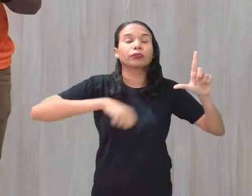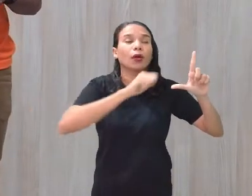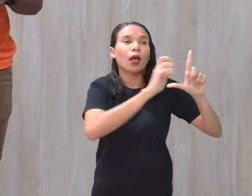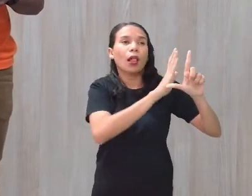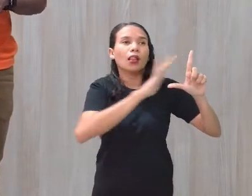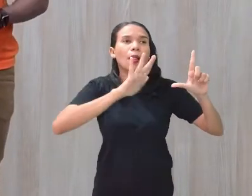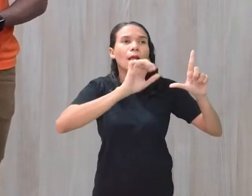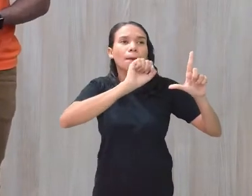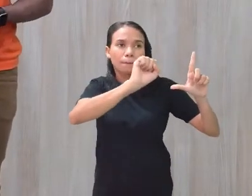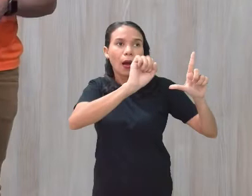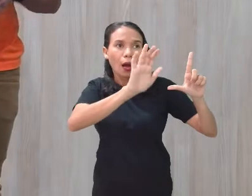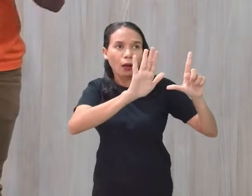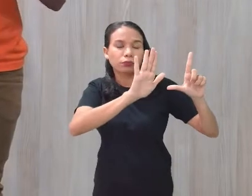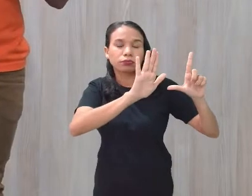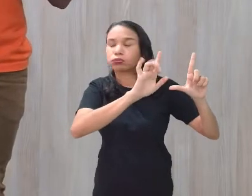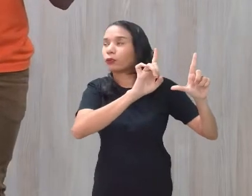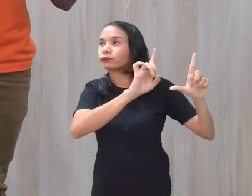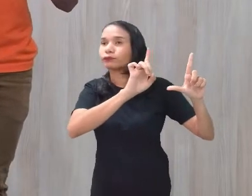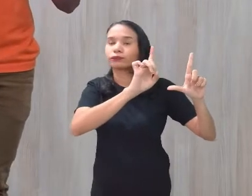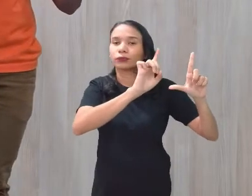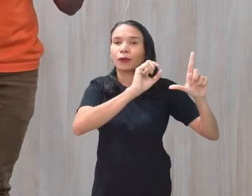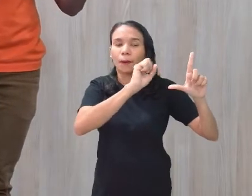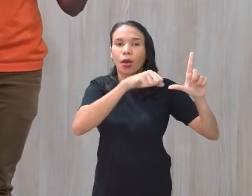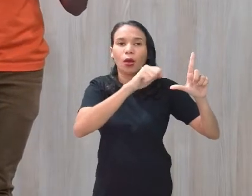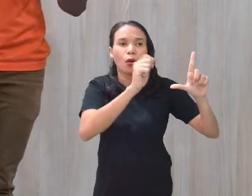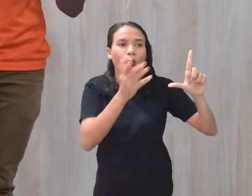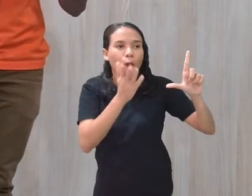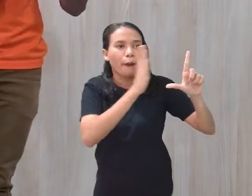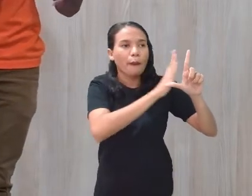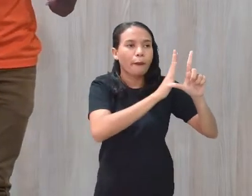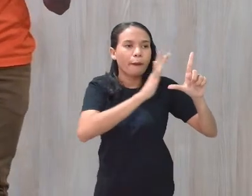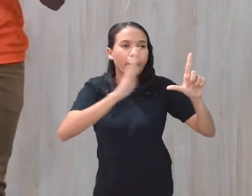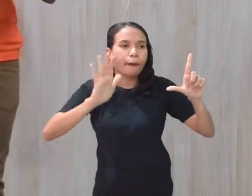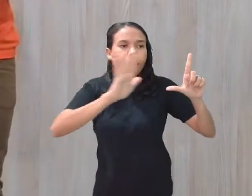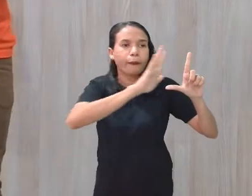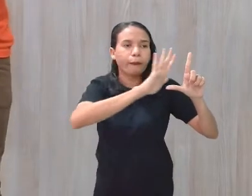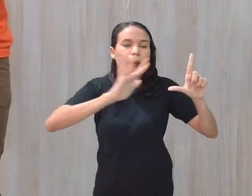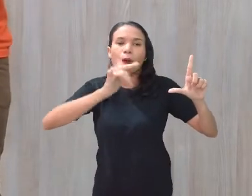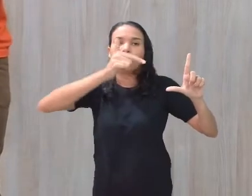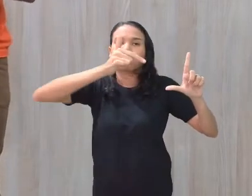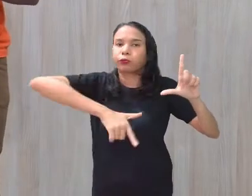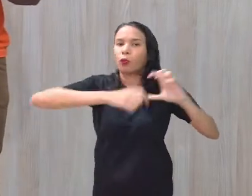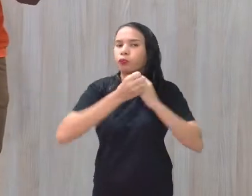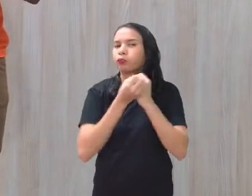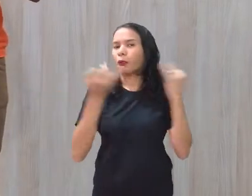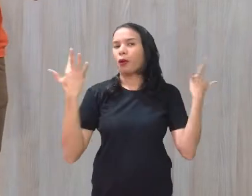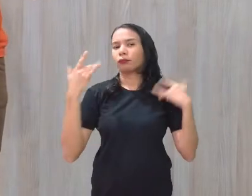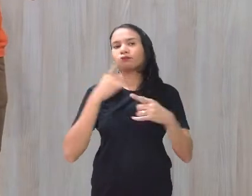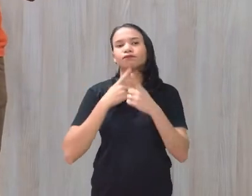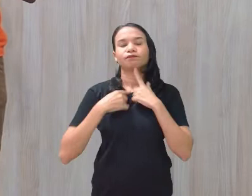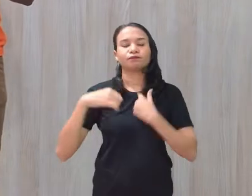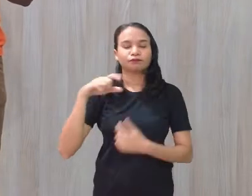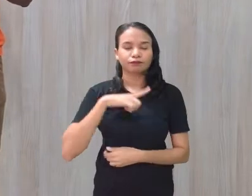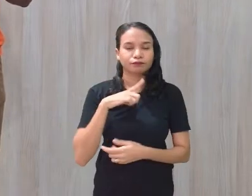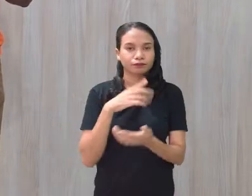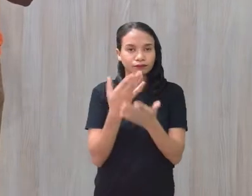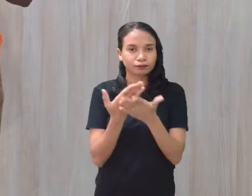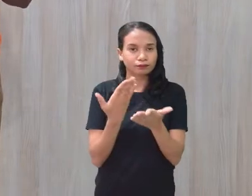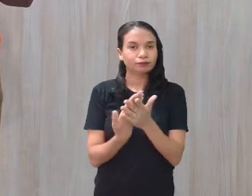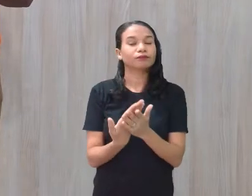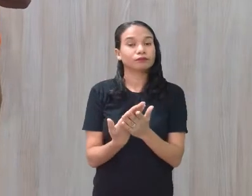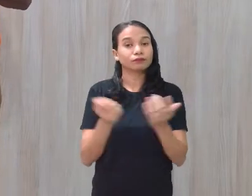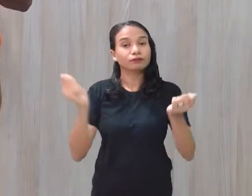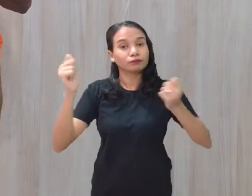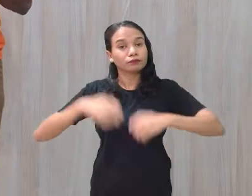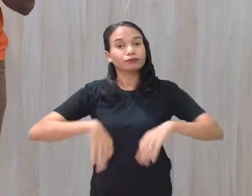seu vídeo, certo? Você pode estar acompanhando com a gente toda essa questão aqui das nossas aulas. Você